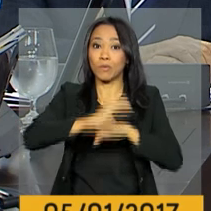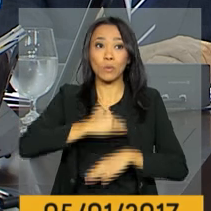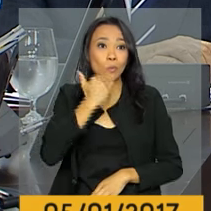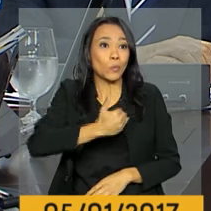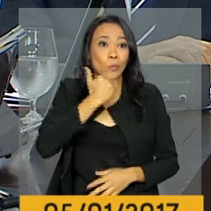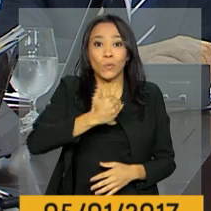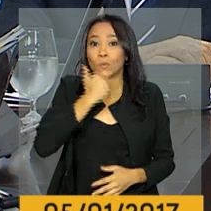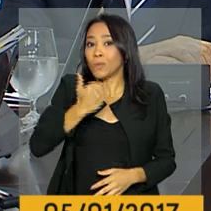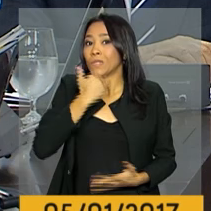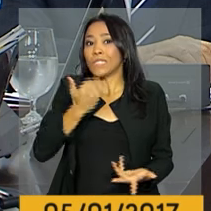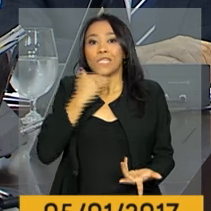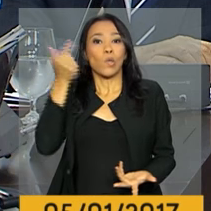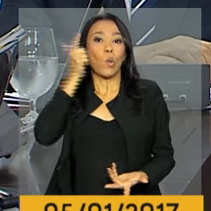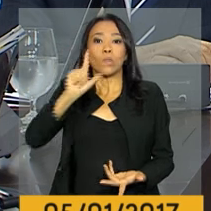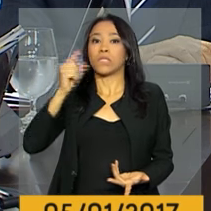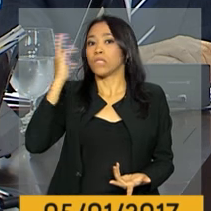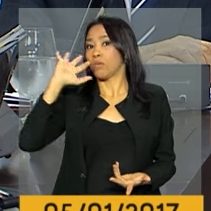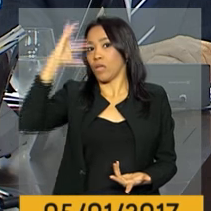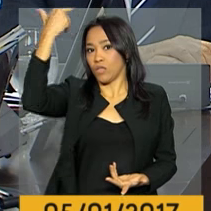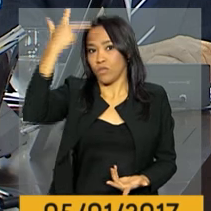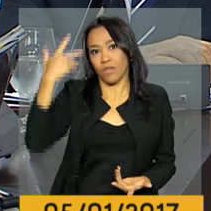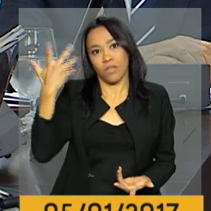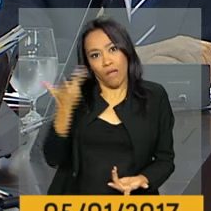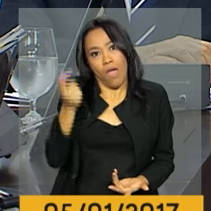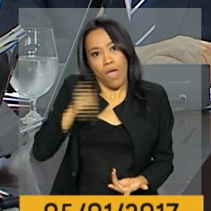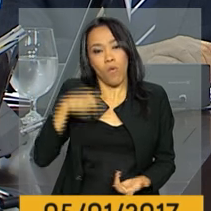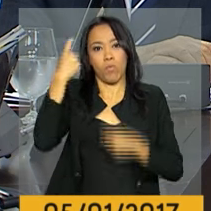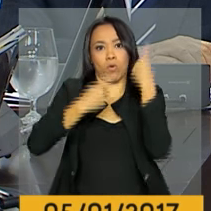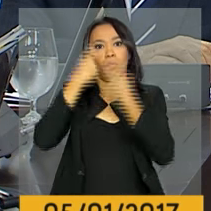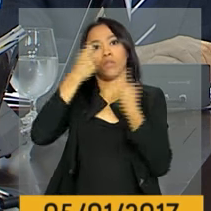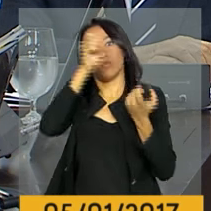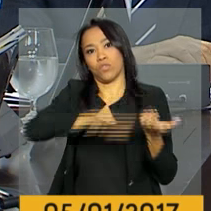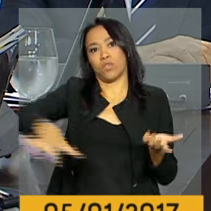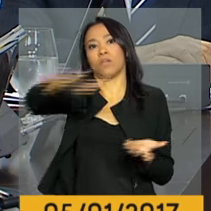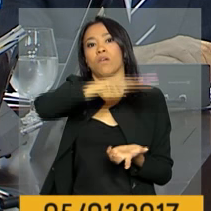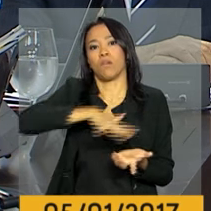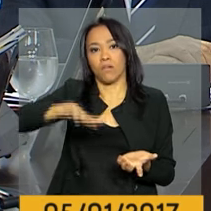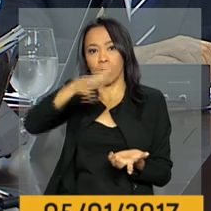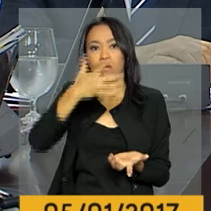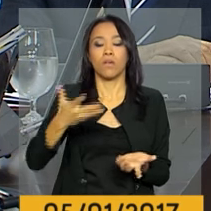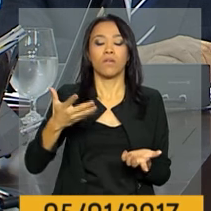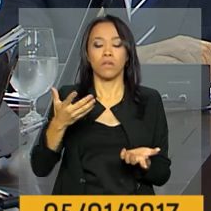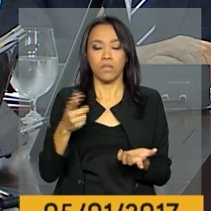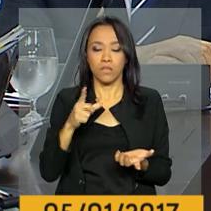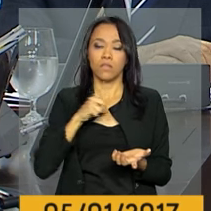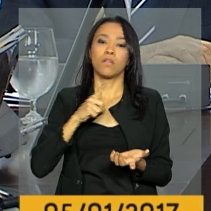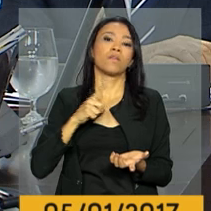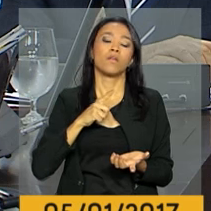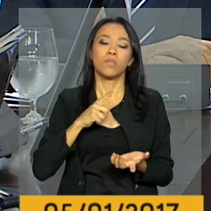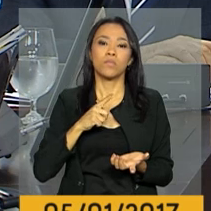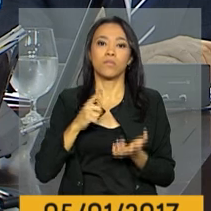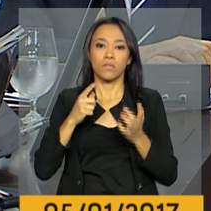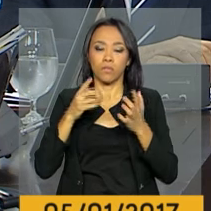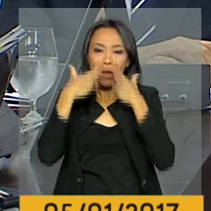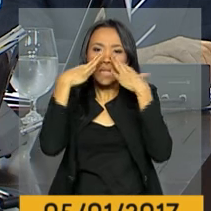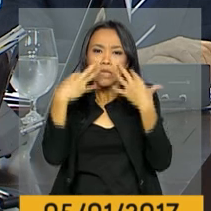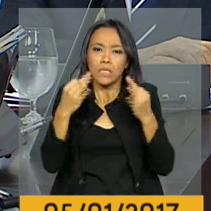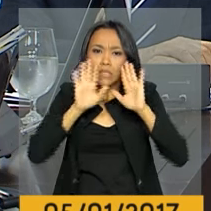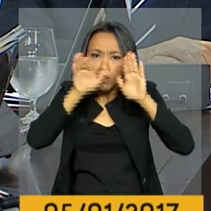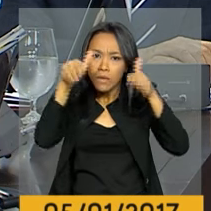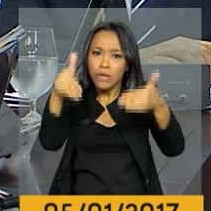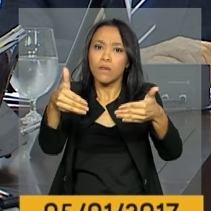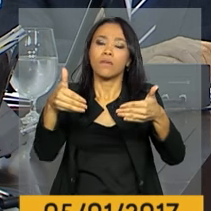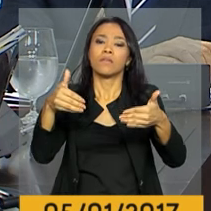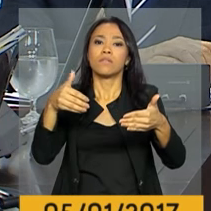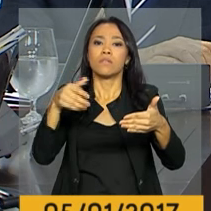uma preocupação nacional portanto nós teremos aqui recursos e poder cada a iss essa matéria sem naturalmente